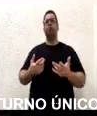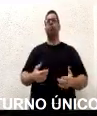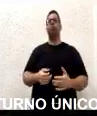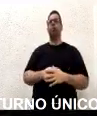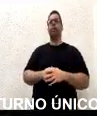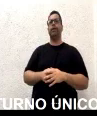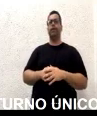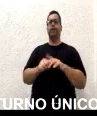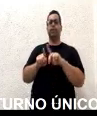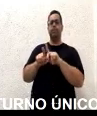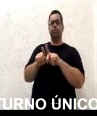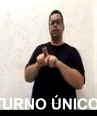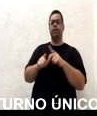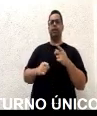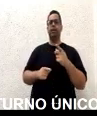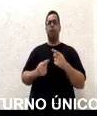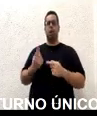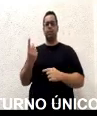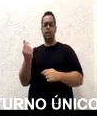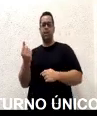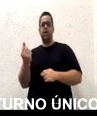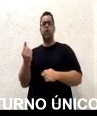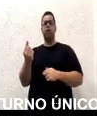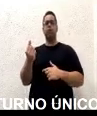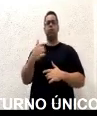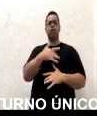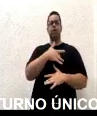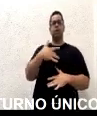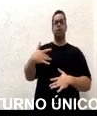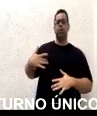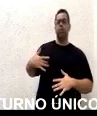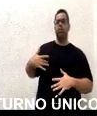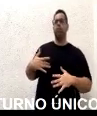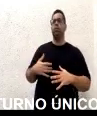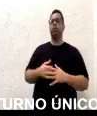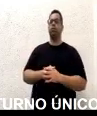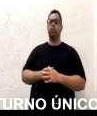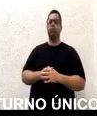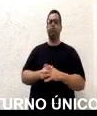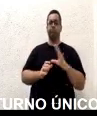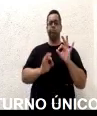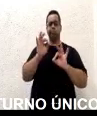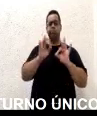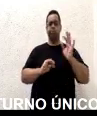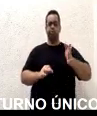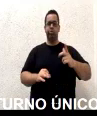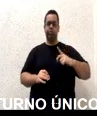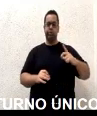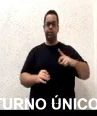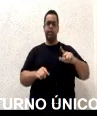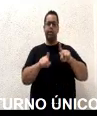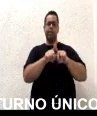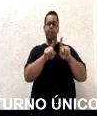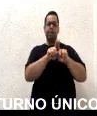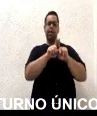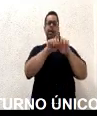dinheiro para a área da saúde, né, como está aqui distinto no projeto, de infraestrutura,